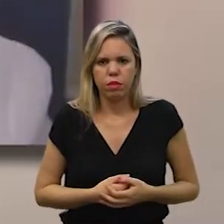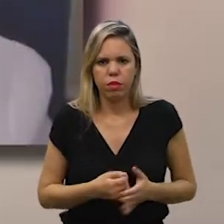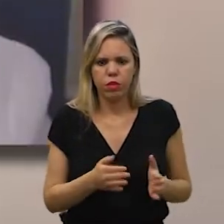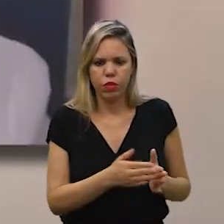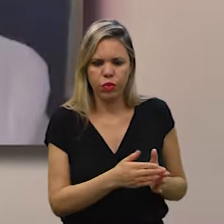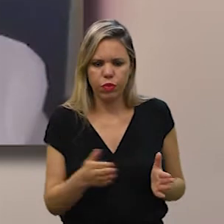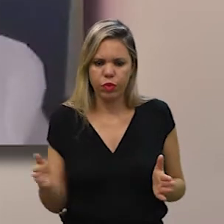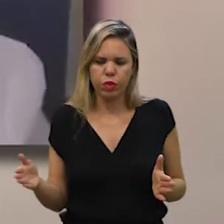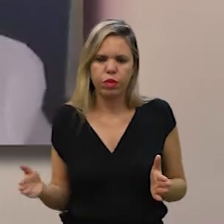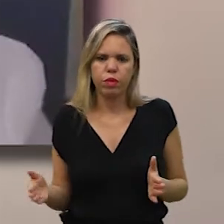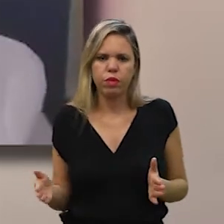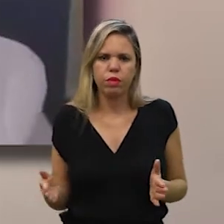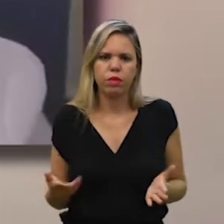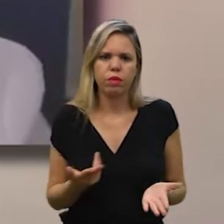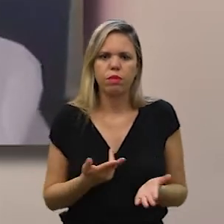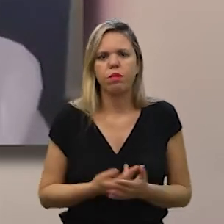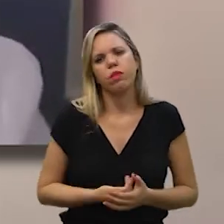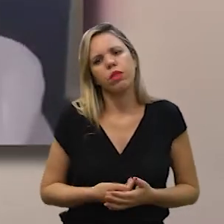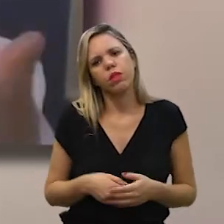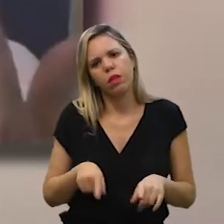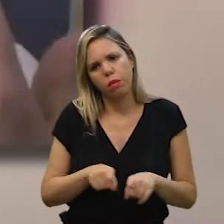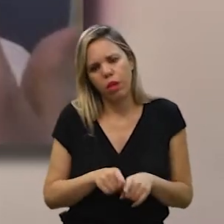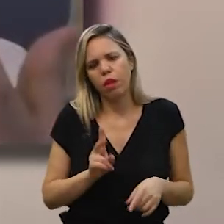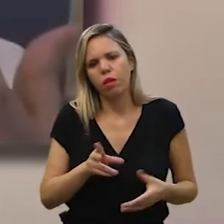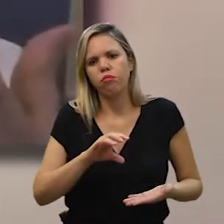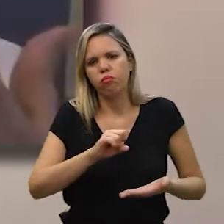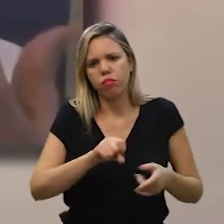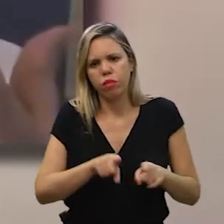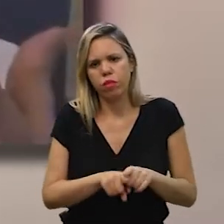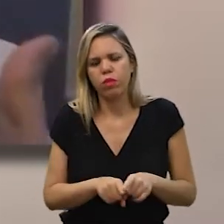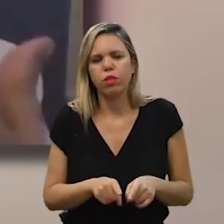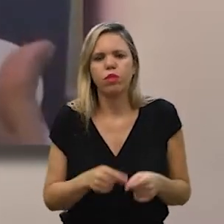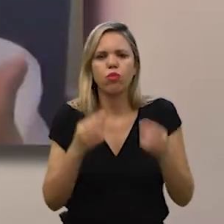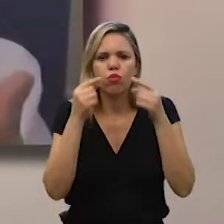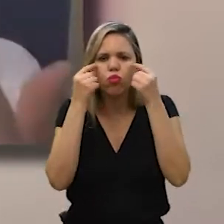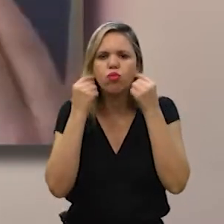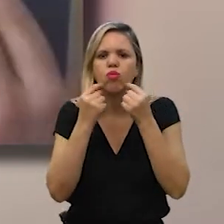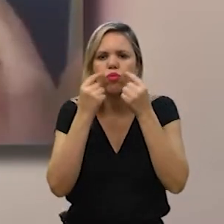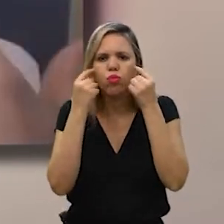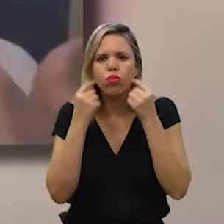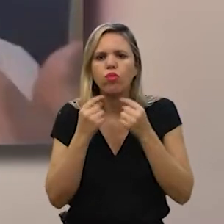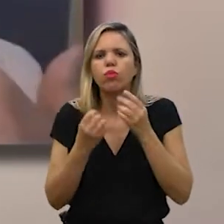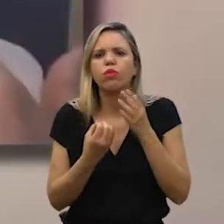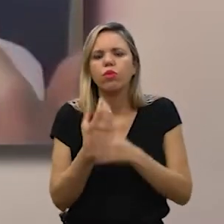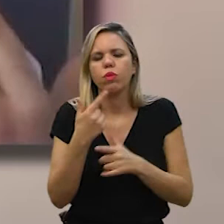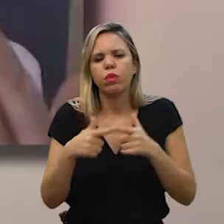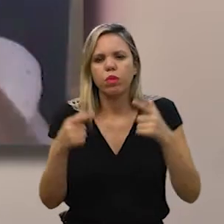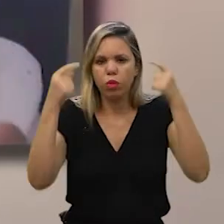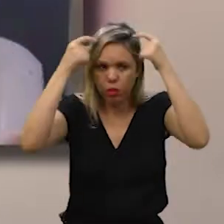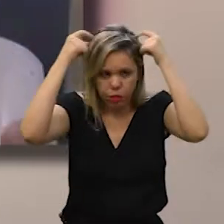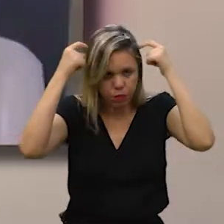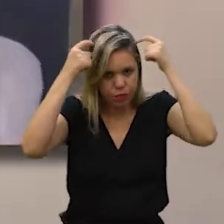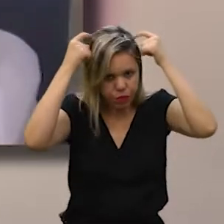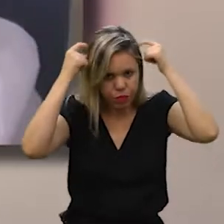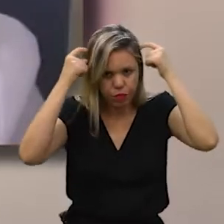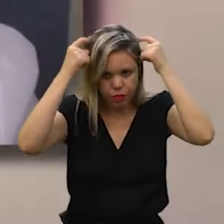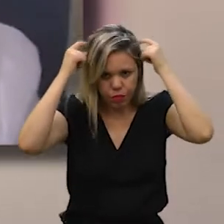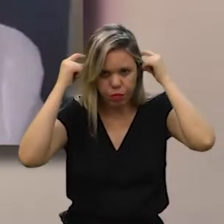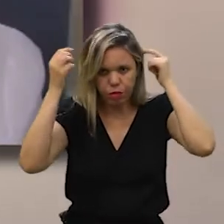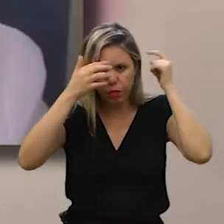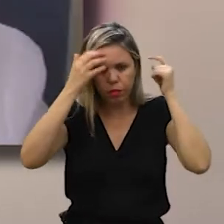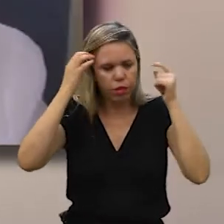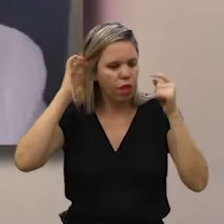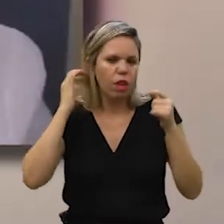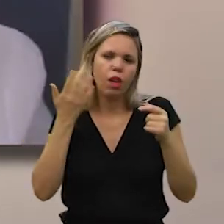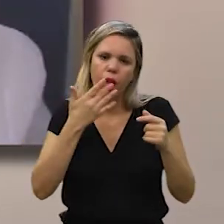na fase de aleitamento, ela acomete muito mais as bochechinhas, pode acometer o couro cabeludo. E quando